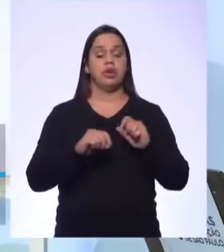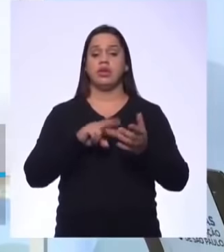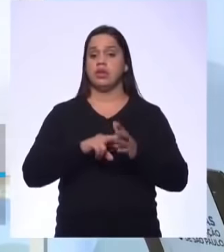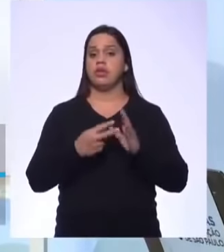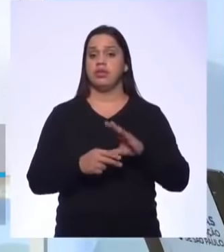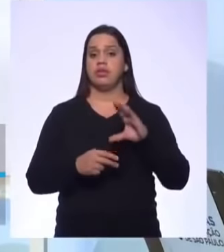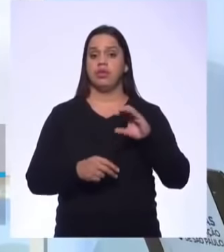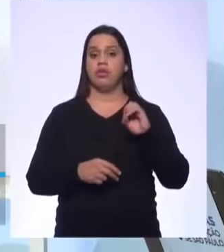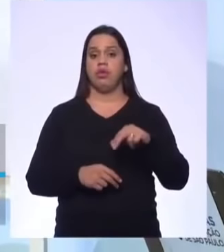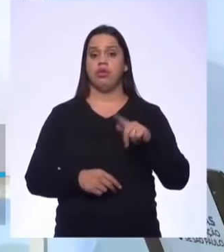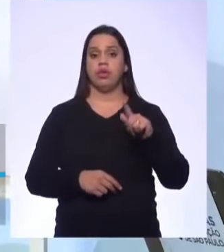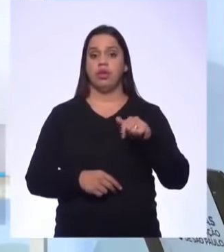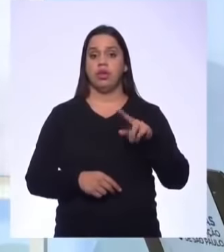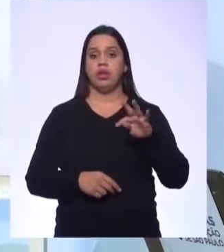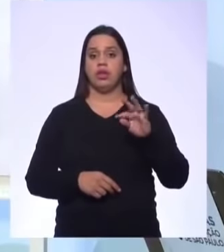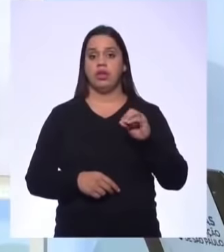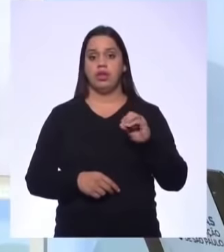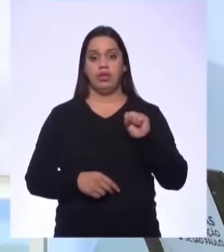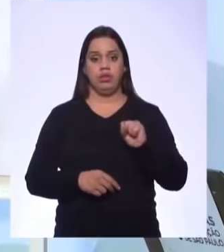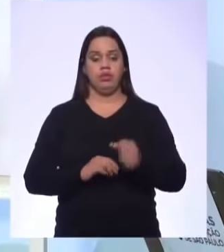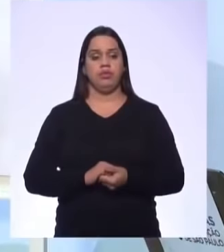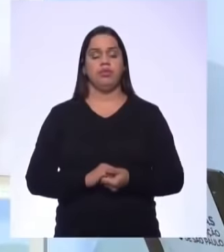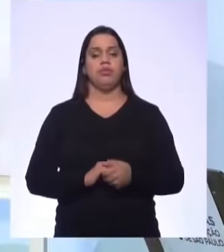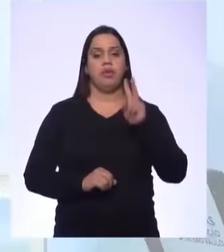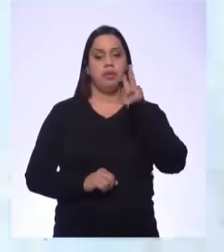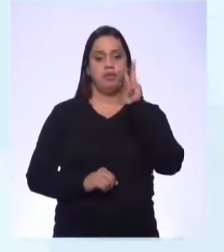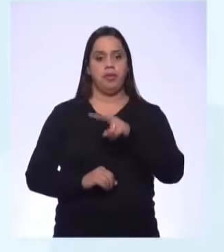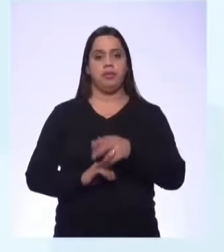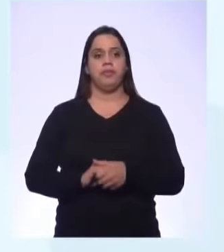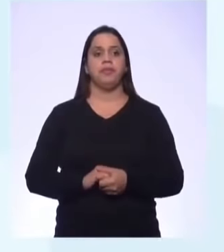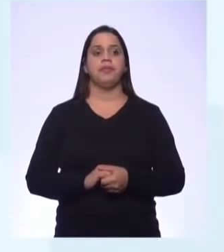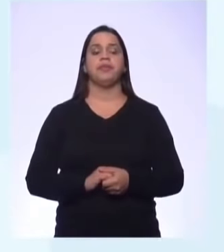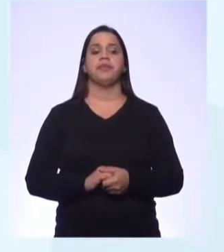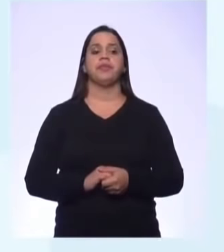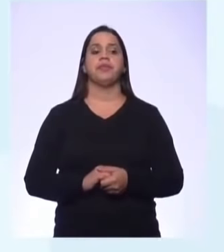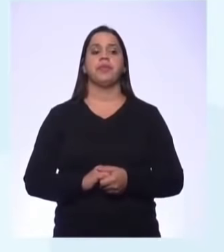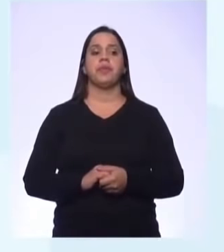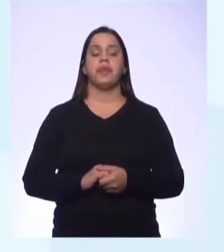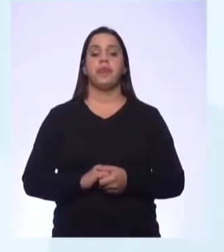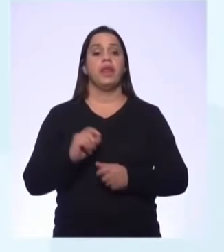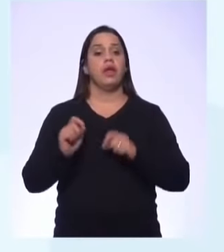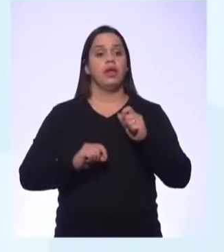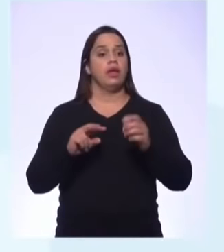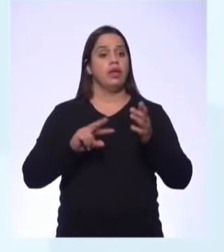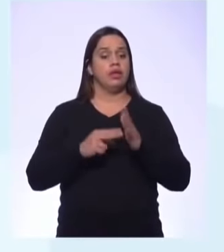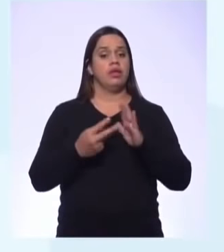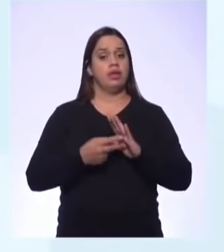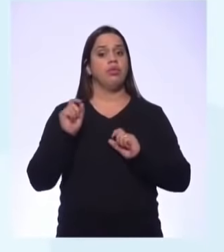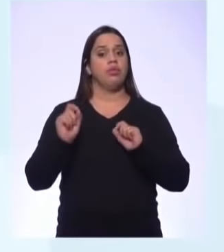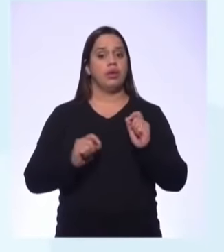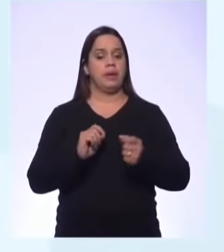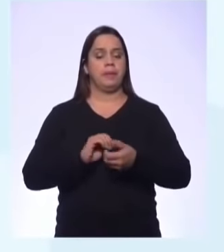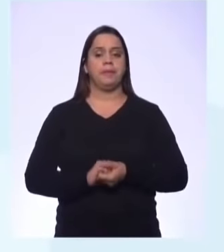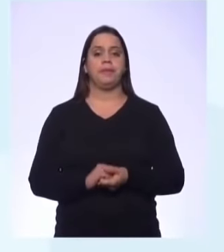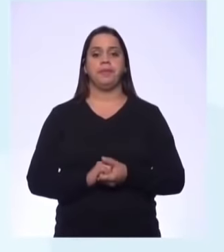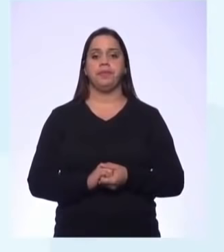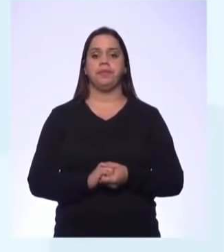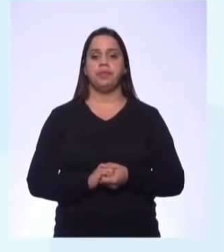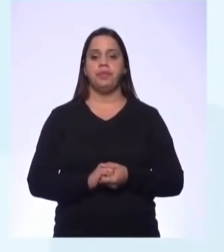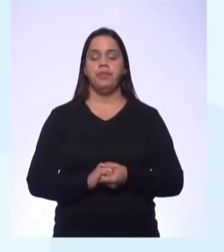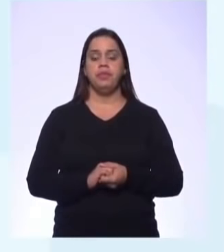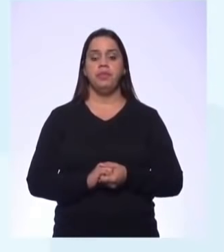cognates para verificar se a galera acertou. Então, vamos lá? Cognates are words that exist in two